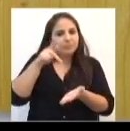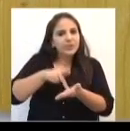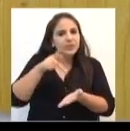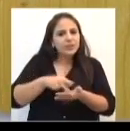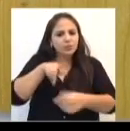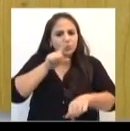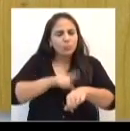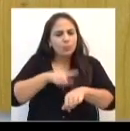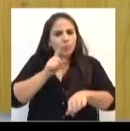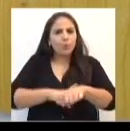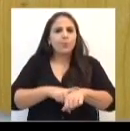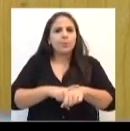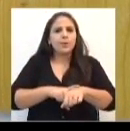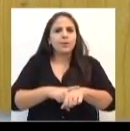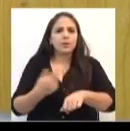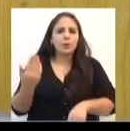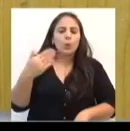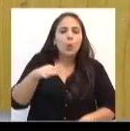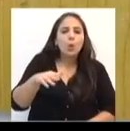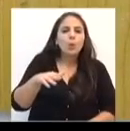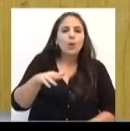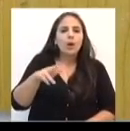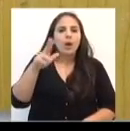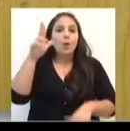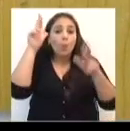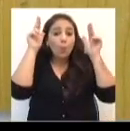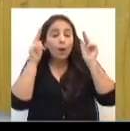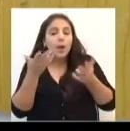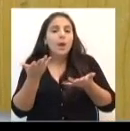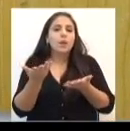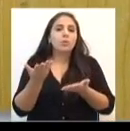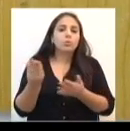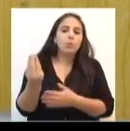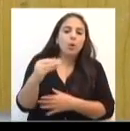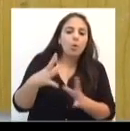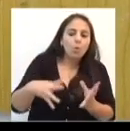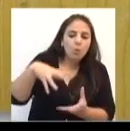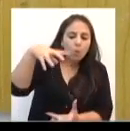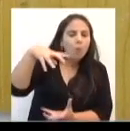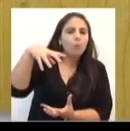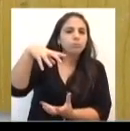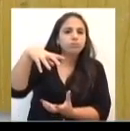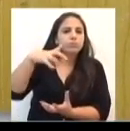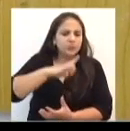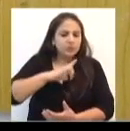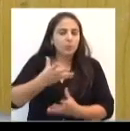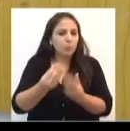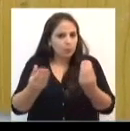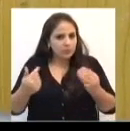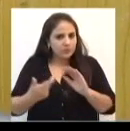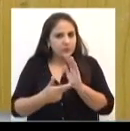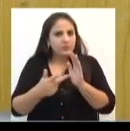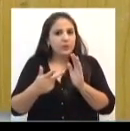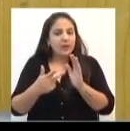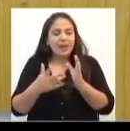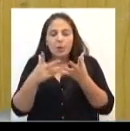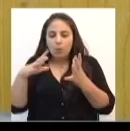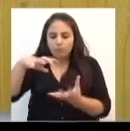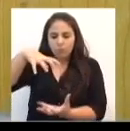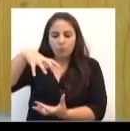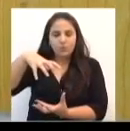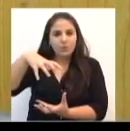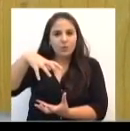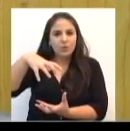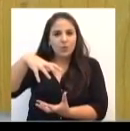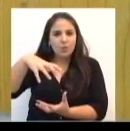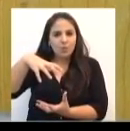se coloca o coelho, se coloca o ovo, o coelho como a fertilidade. Ó, fertilidade e